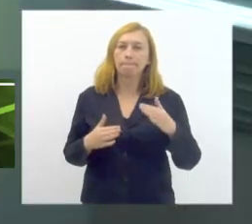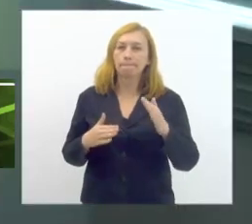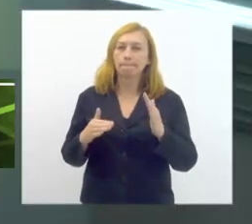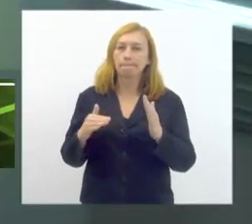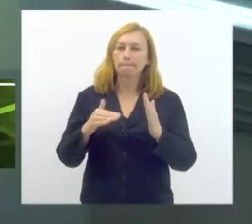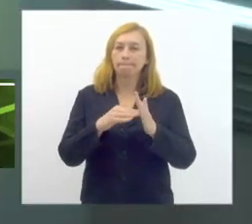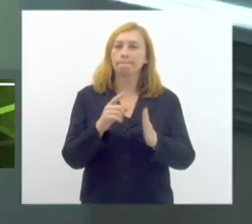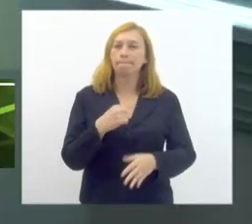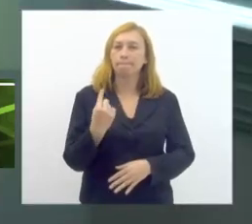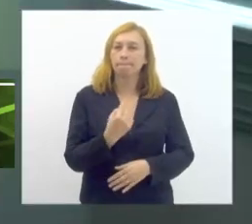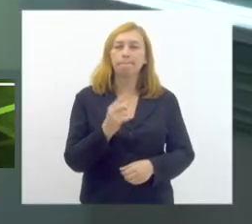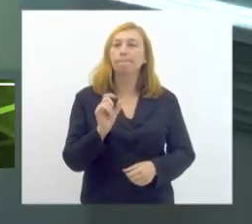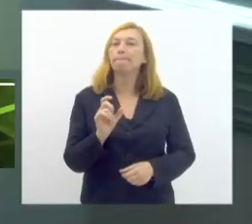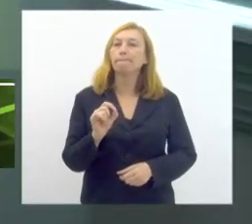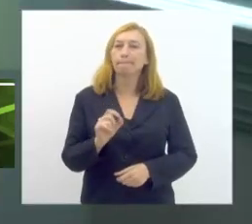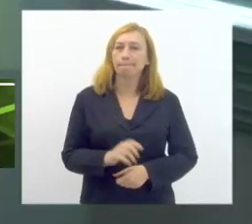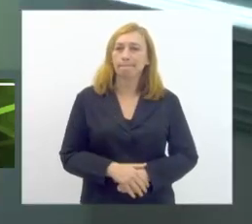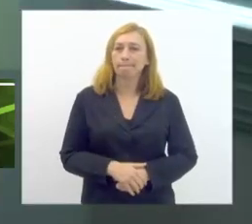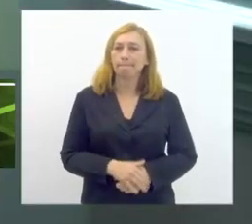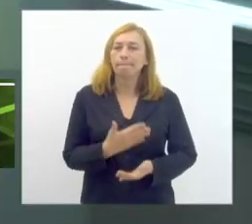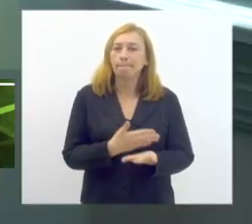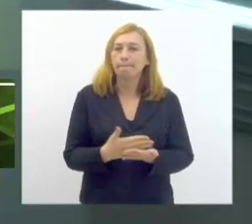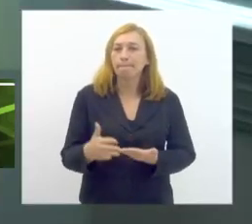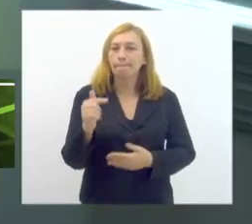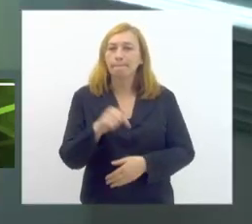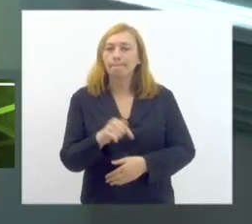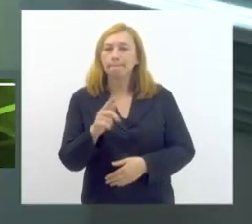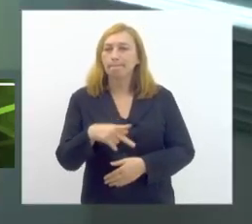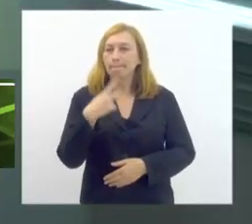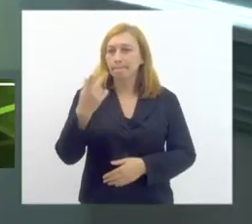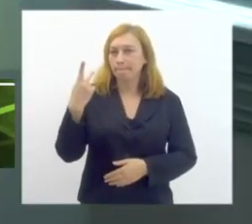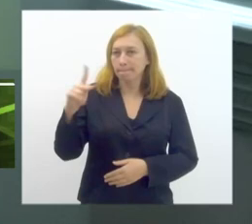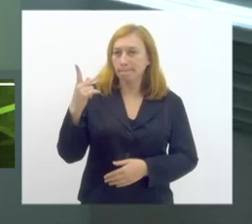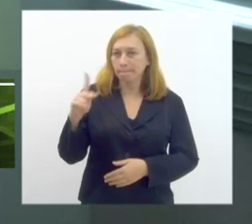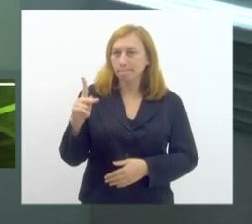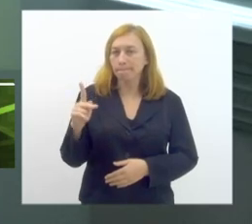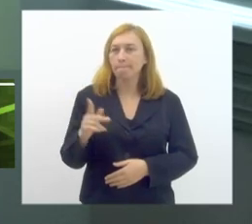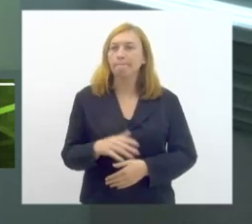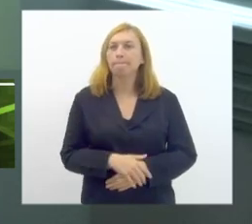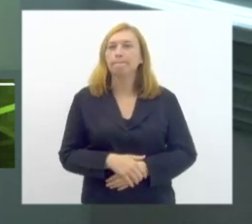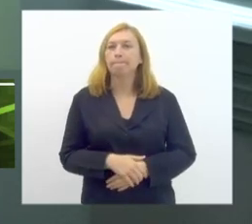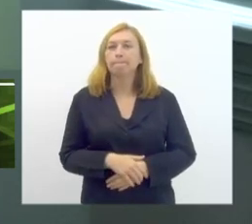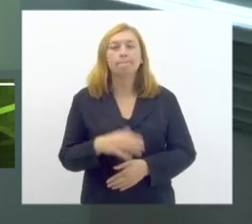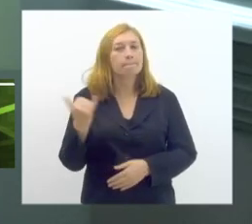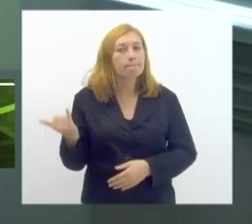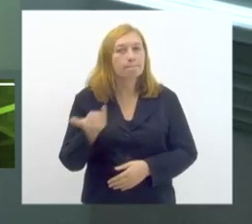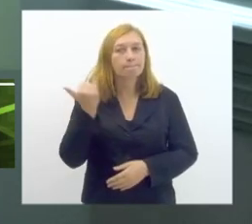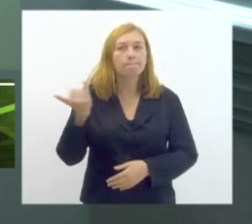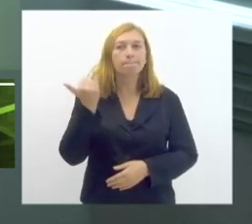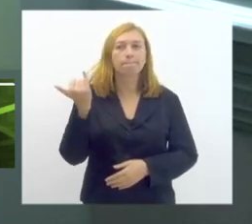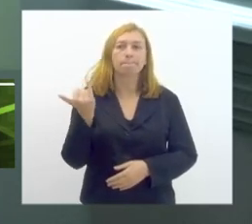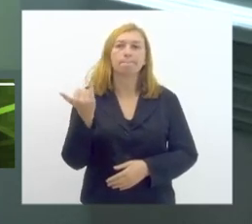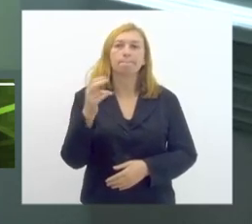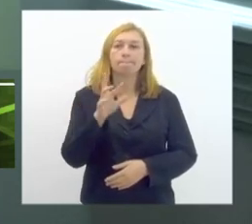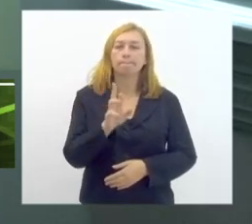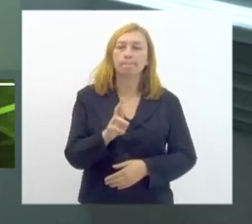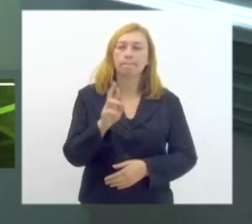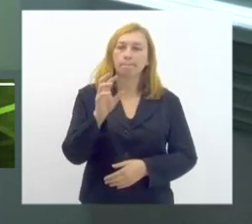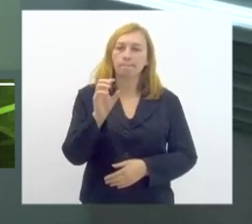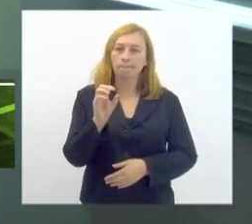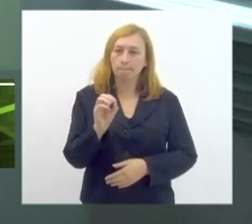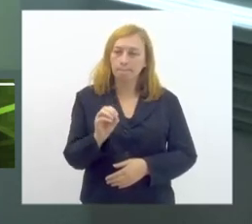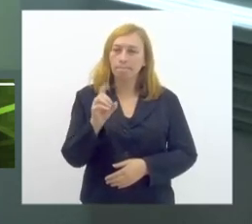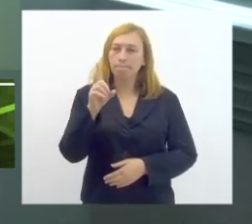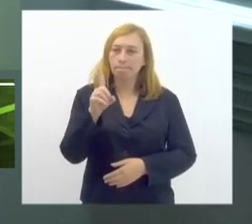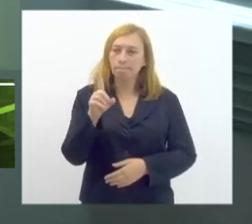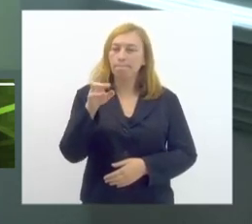o Rodrigo colocou no começo aqui na fala dele uma coisa que a gente achou essencial, sabe, Rodrigo? A